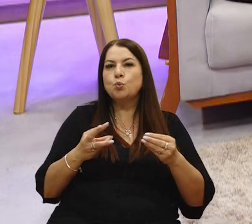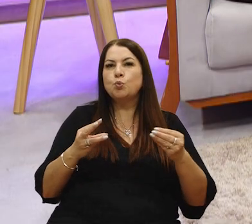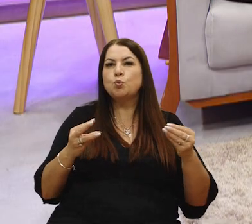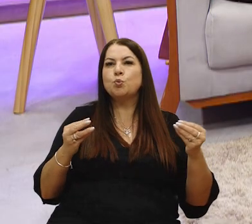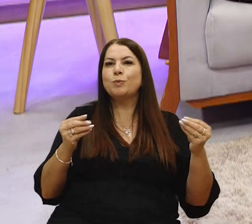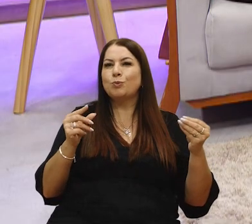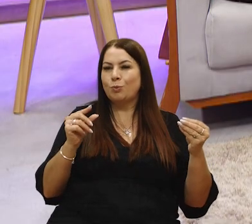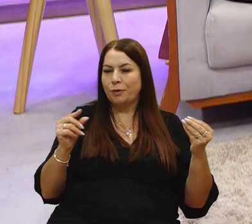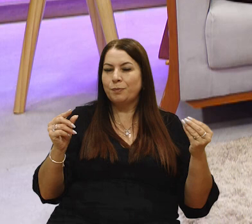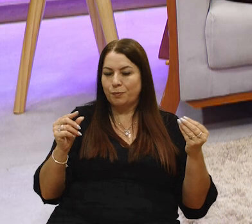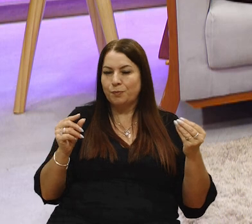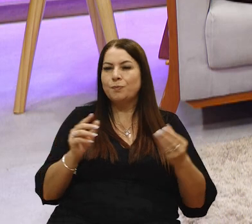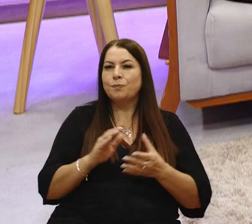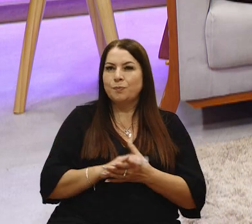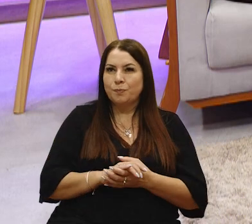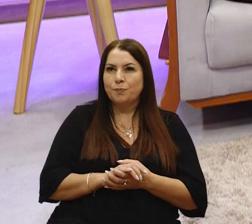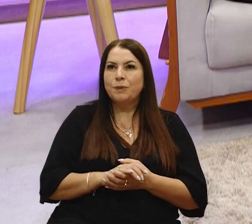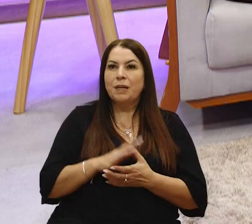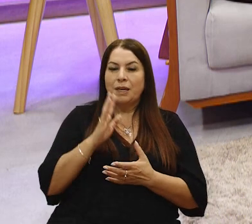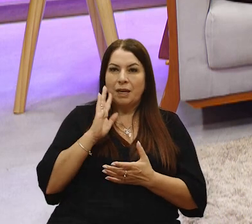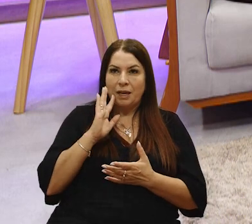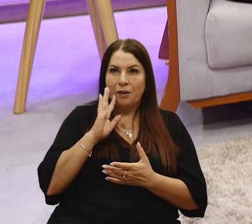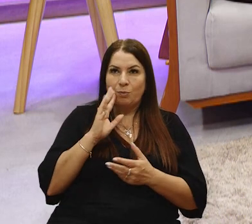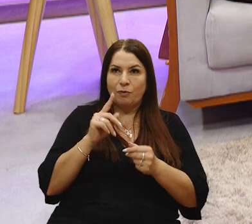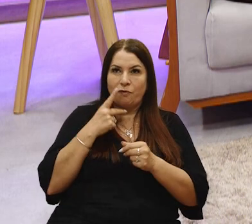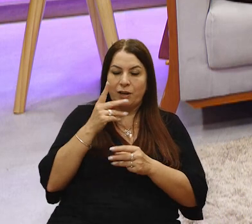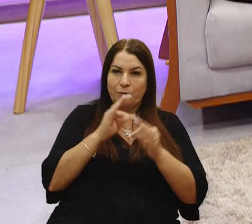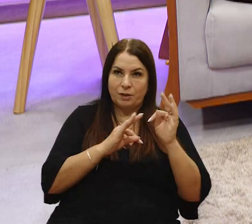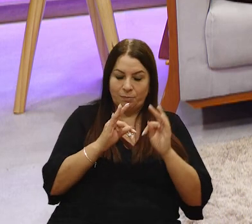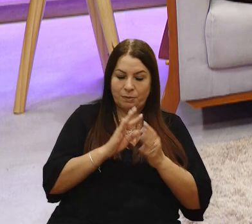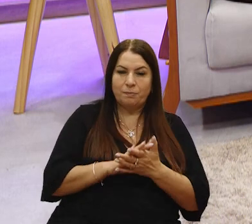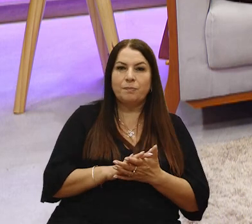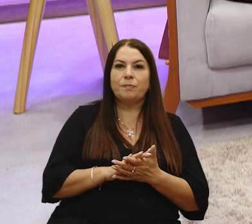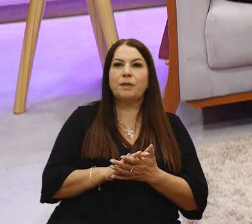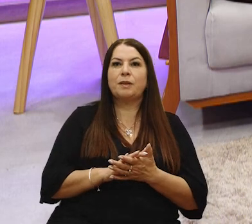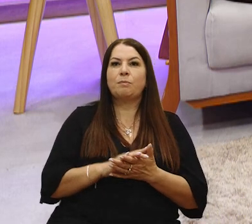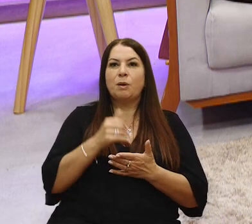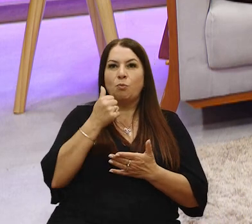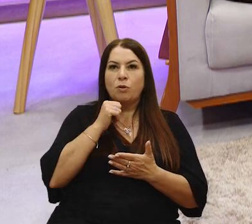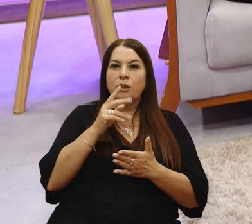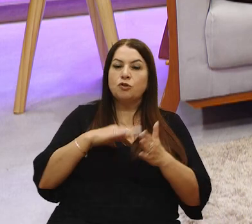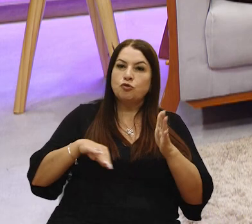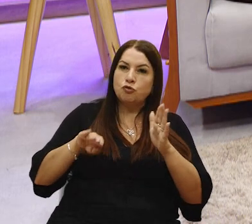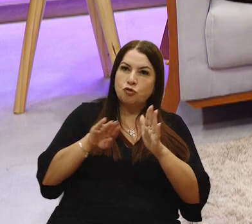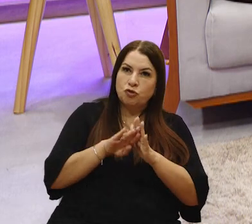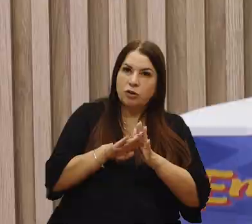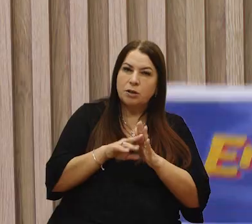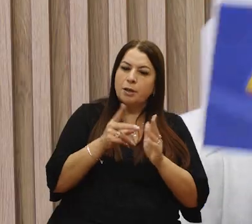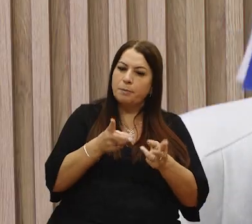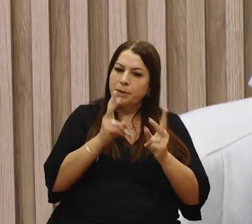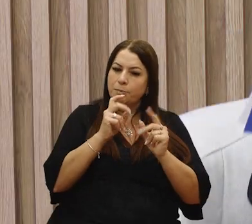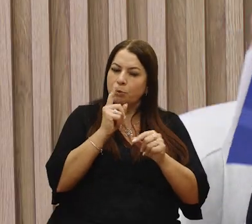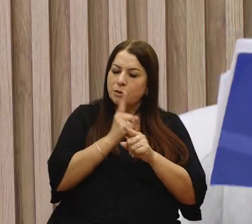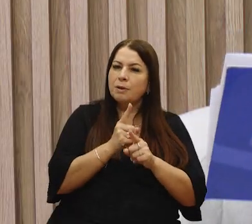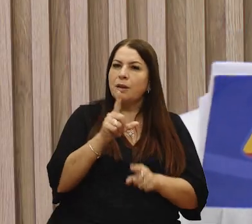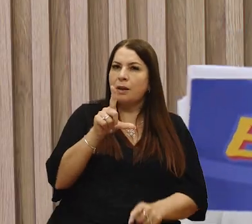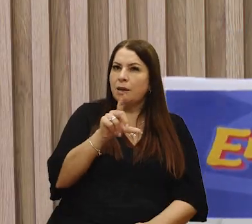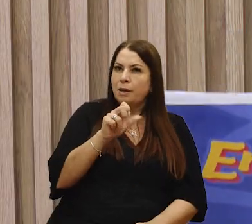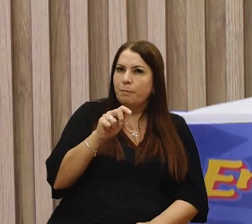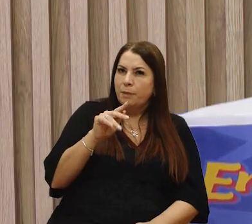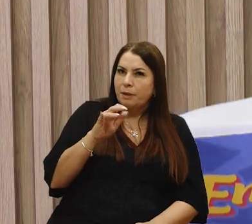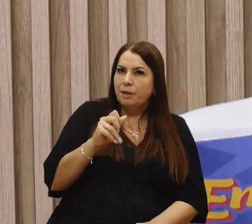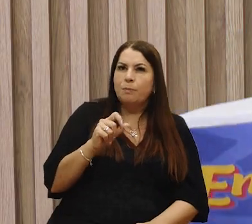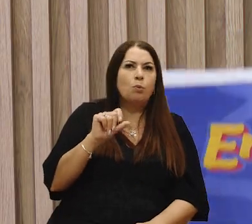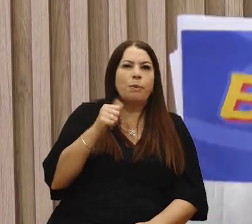vai desaparecendo aos poucos também, né? Exatamente. Legal. Bruna, vamos falar sobre o tratamento. Vamos lá. Uma mulher chega, identificou